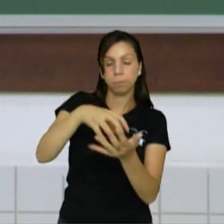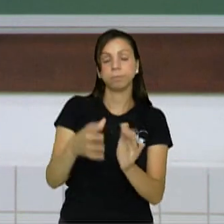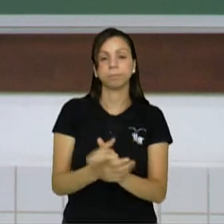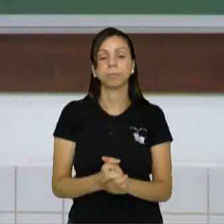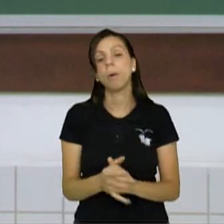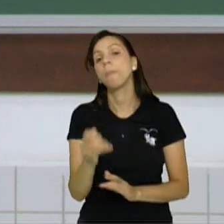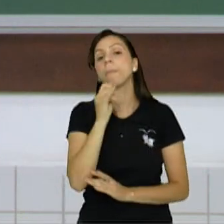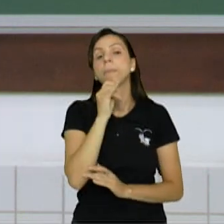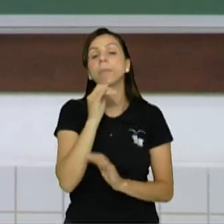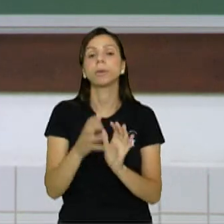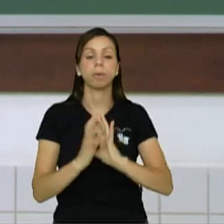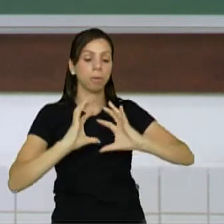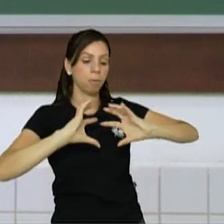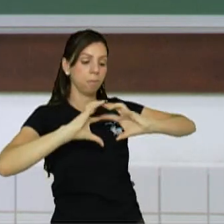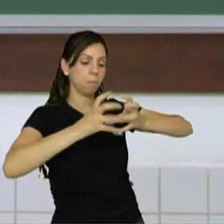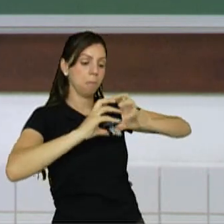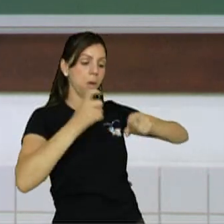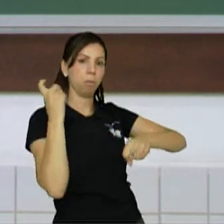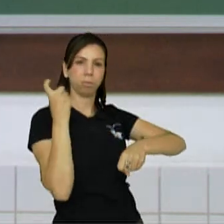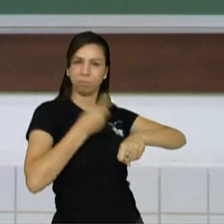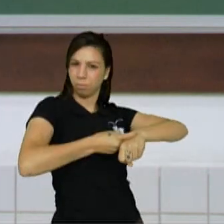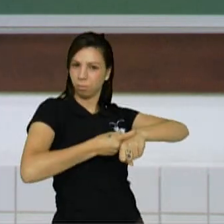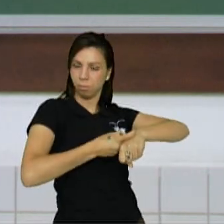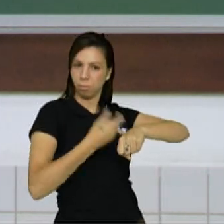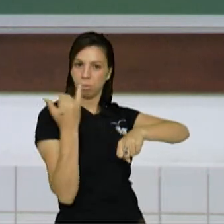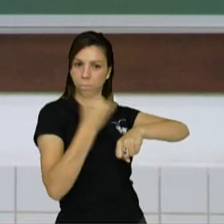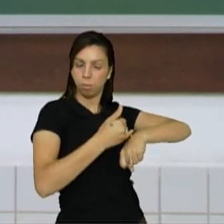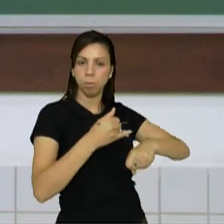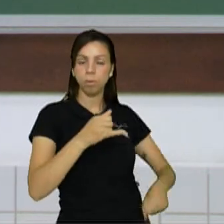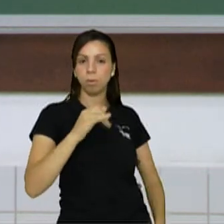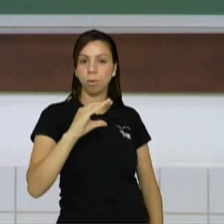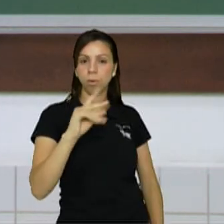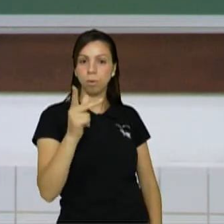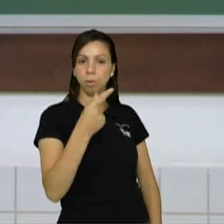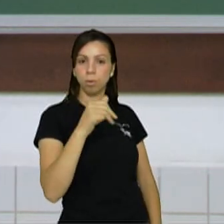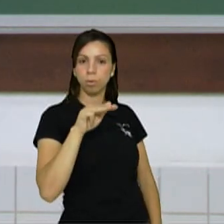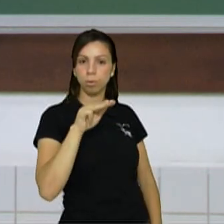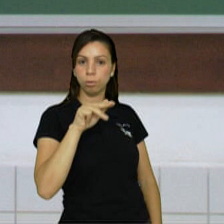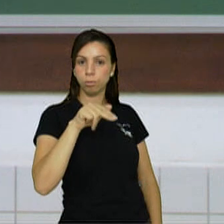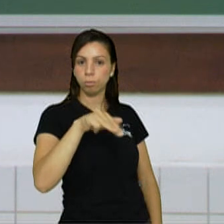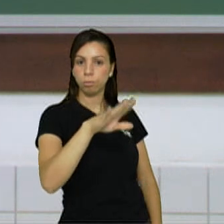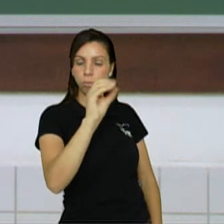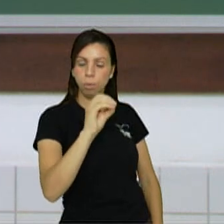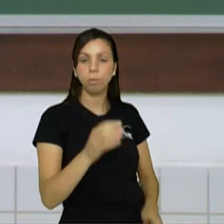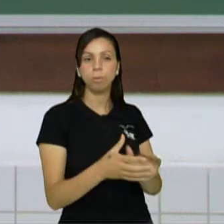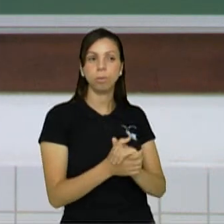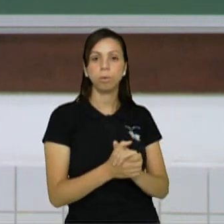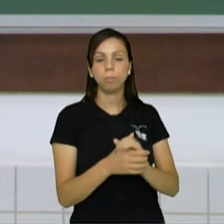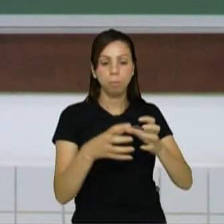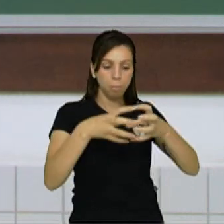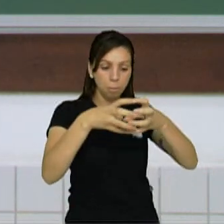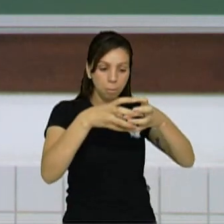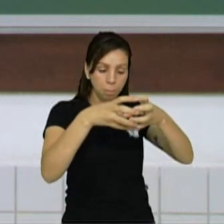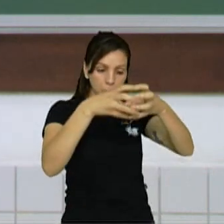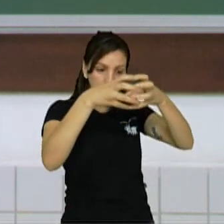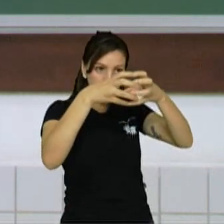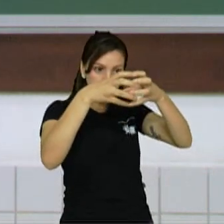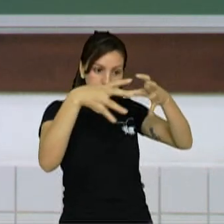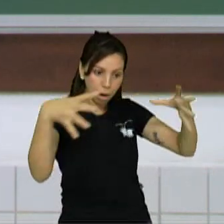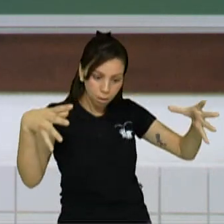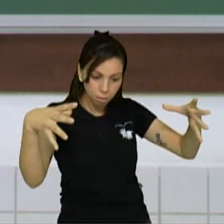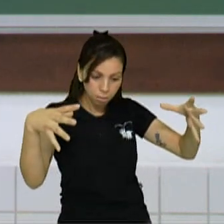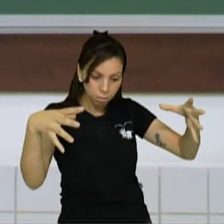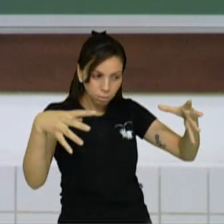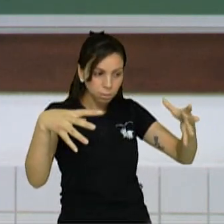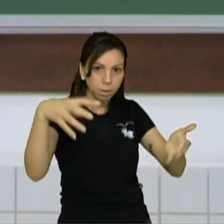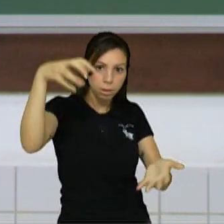Se eu pegar uma bola de chumbo, mas com as mesmas dimensões da bola de vôlei, se eu soltar, pessoal, esse